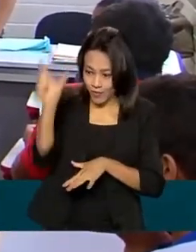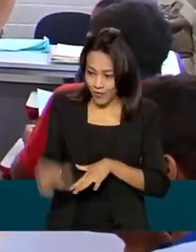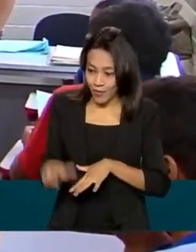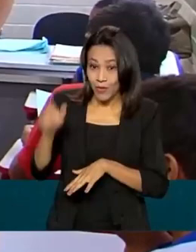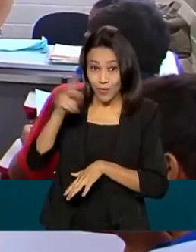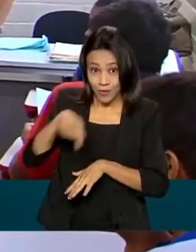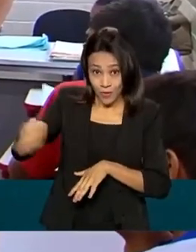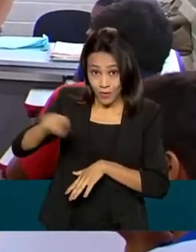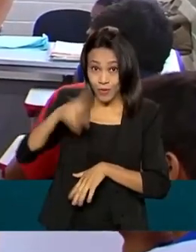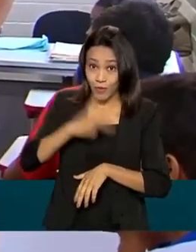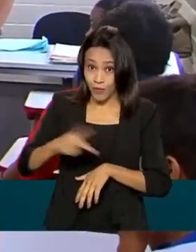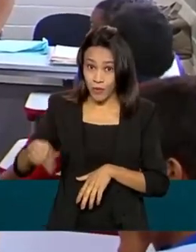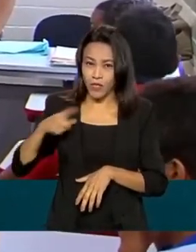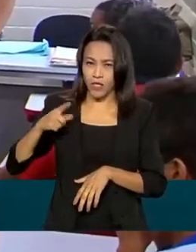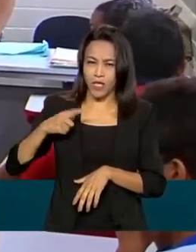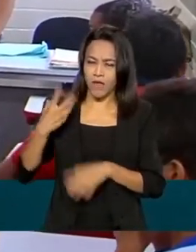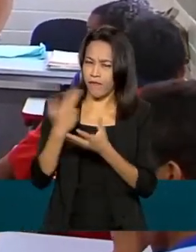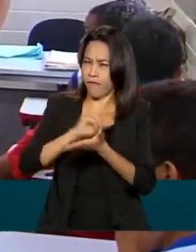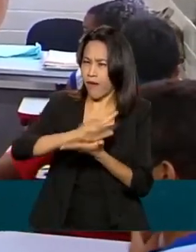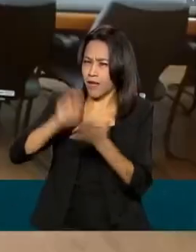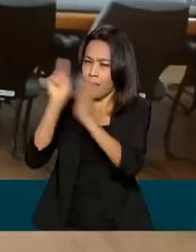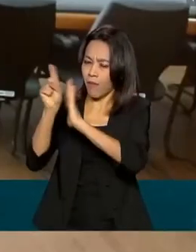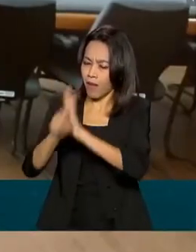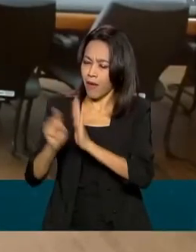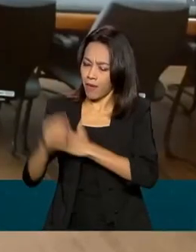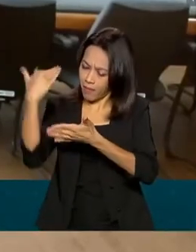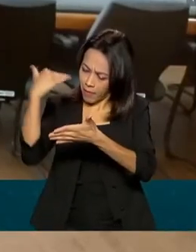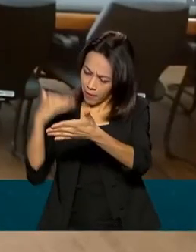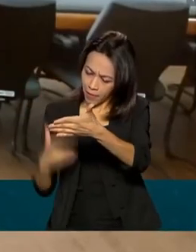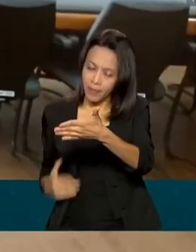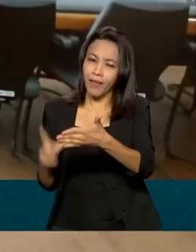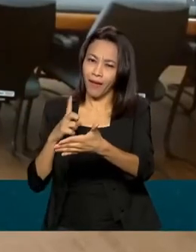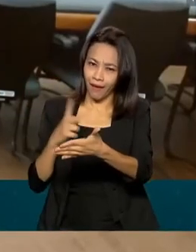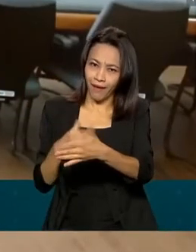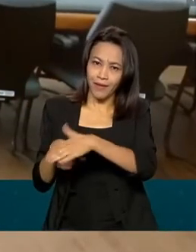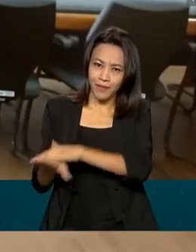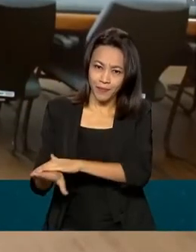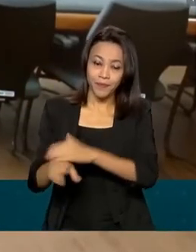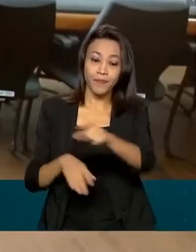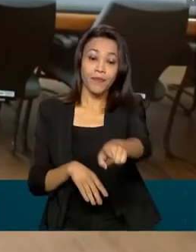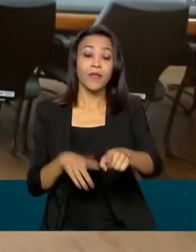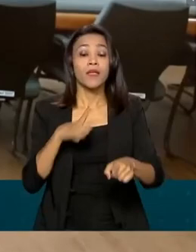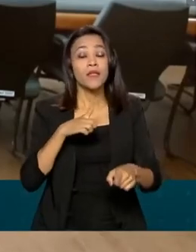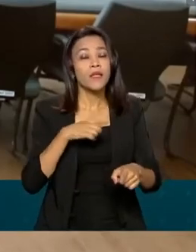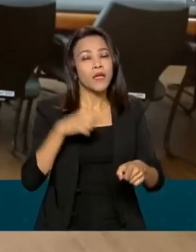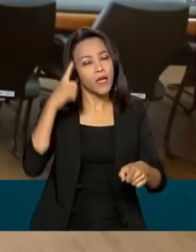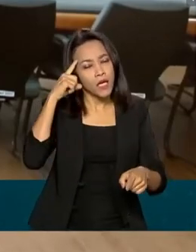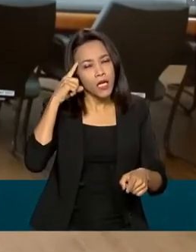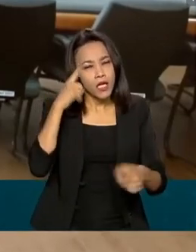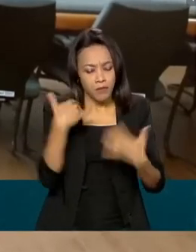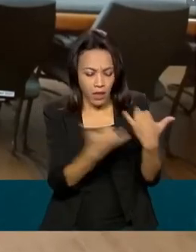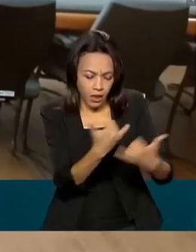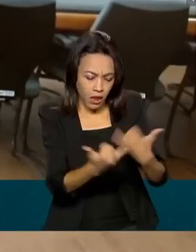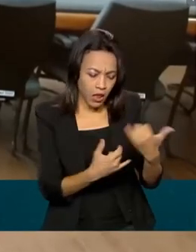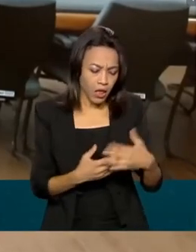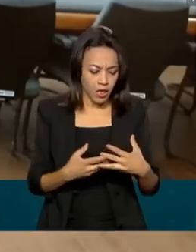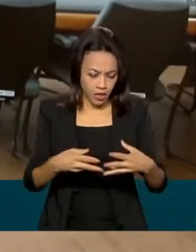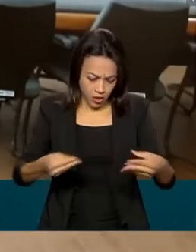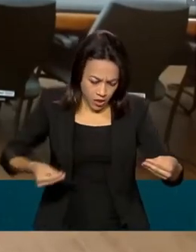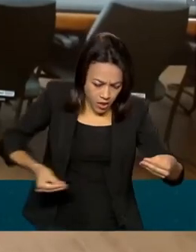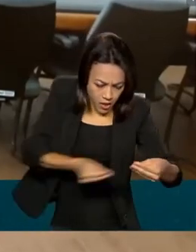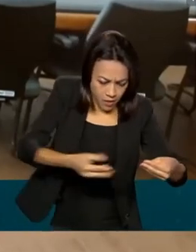novo repositório de questões para suas aulas. A Olimpíada tem muito que ver com jogos, com quebra-cabeças, com desafios lógicos,